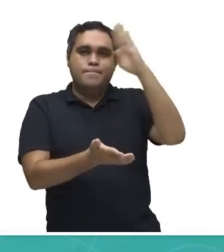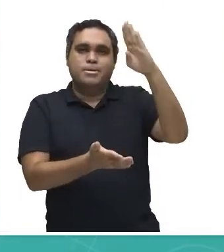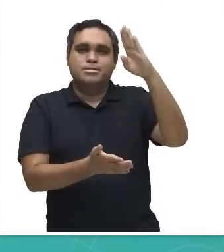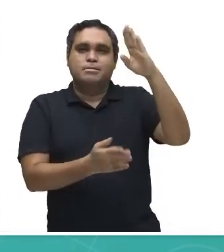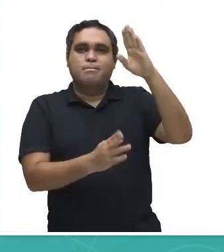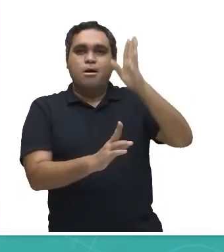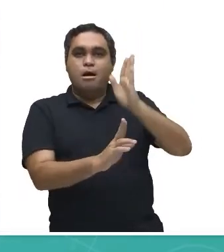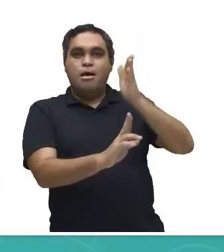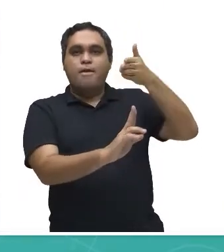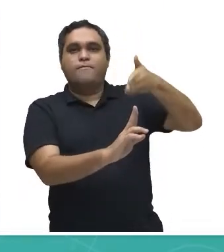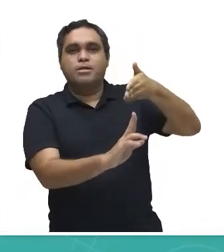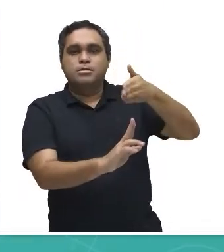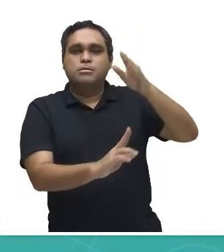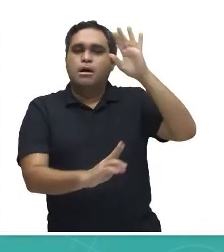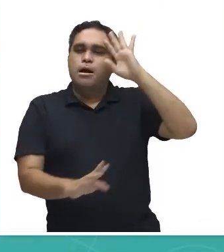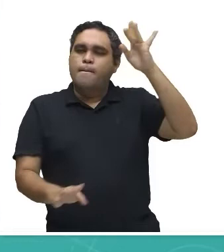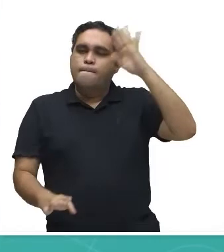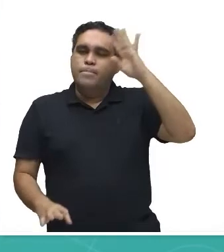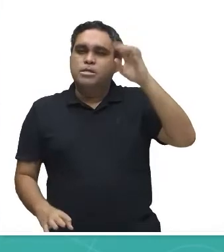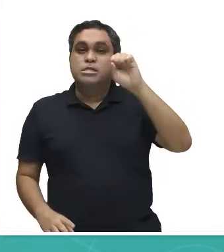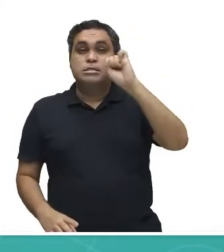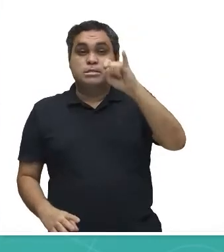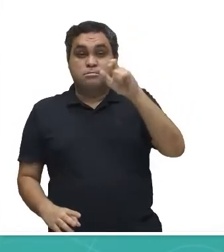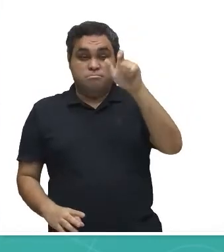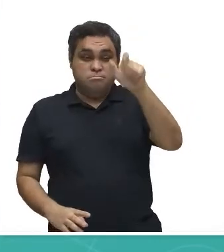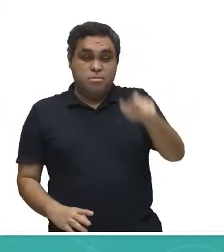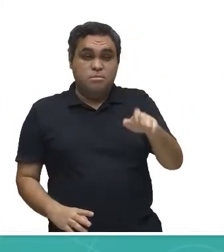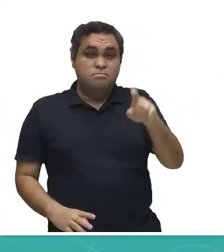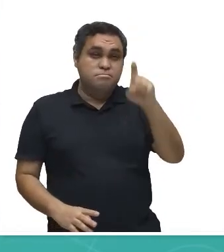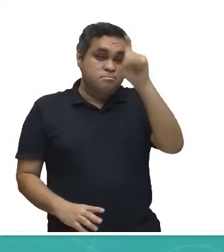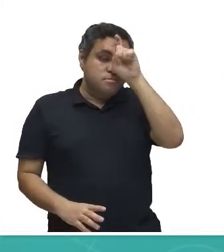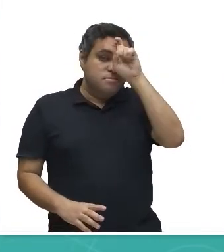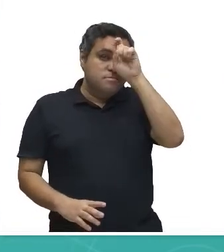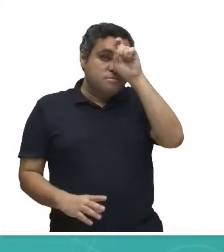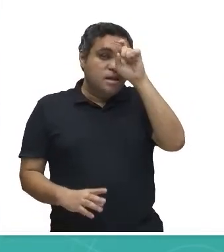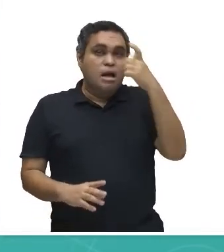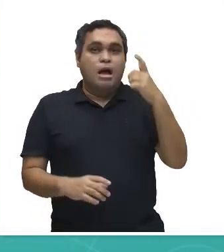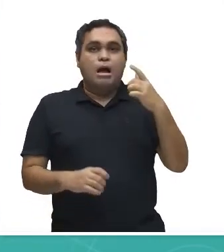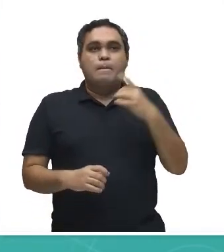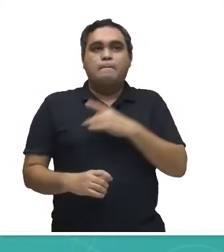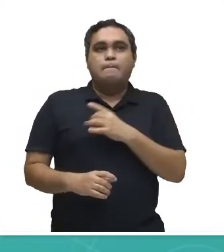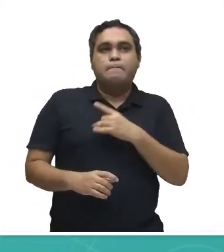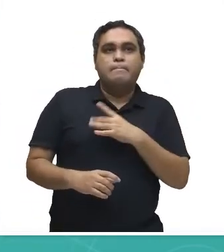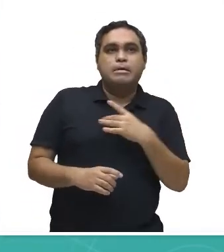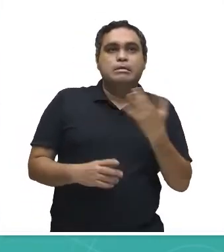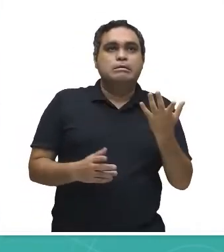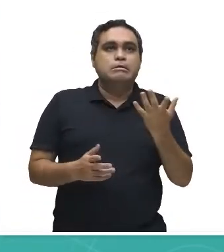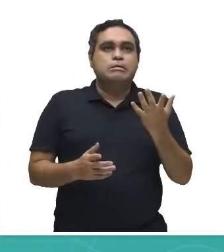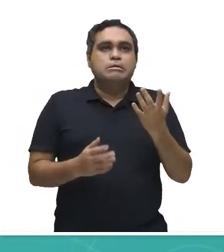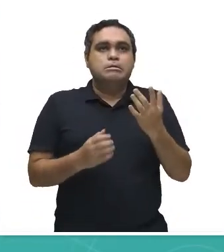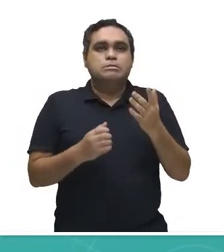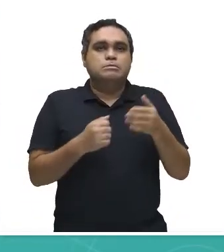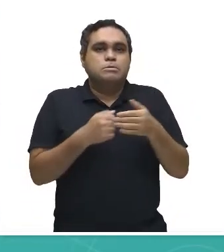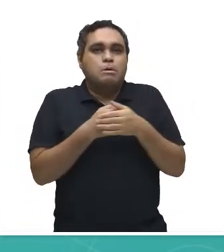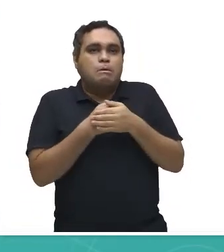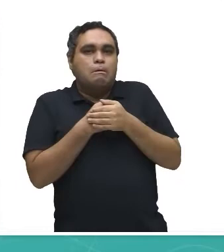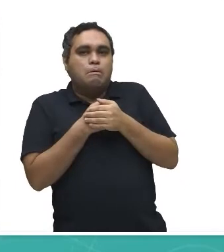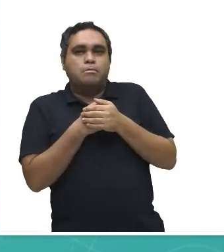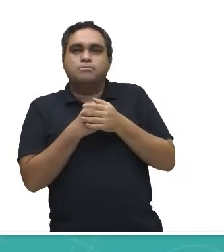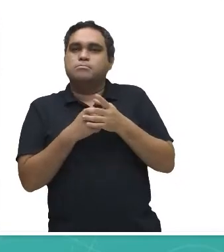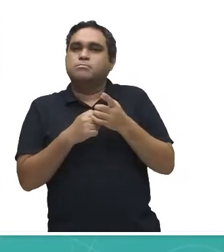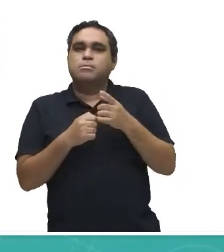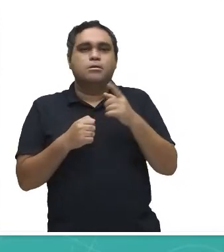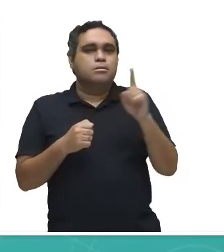dos Palmares não tivesse sido esse exemplo de resistência, lutado em prol dos escravizados, da população negra